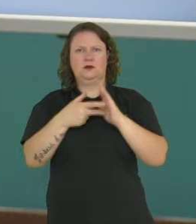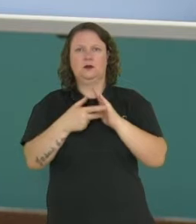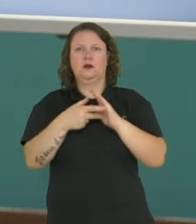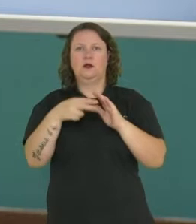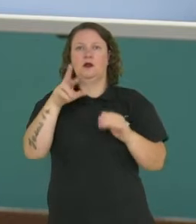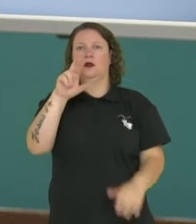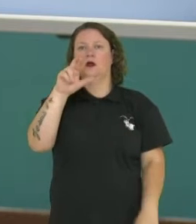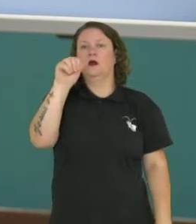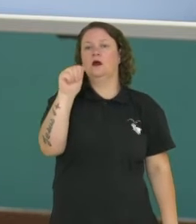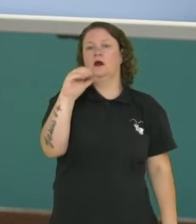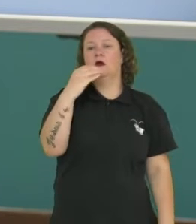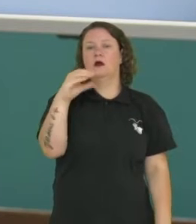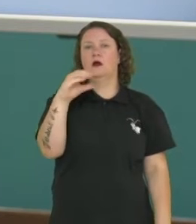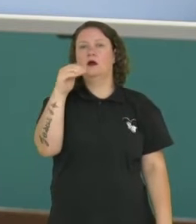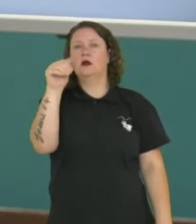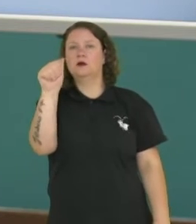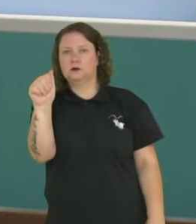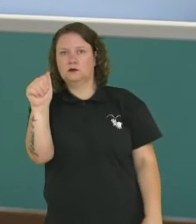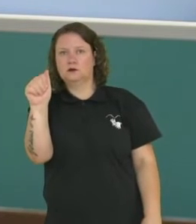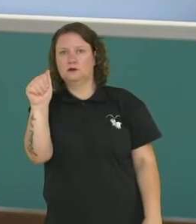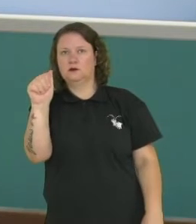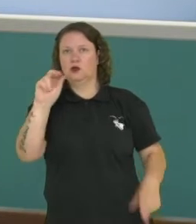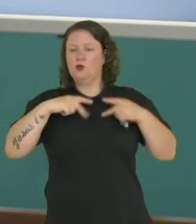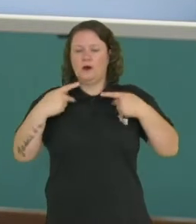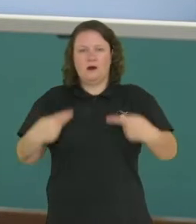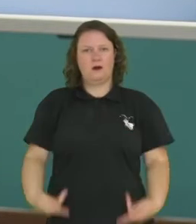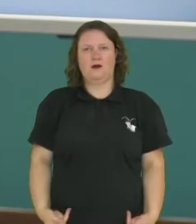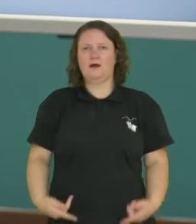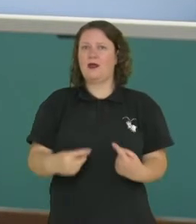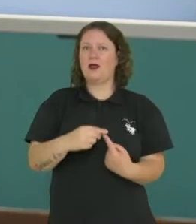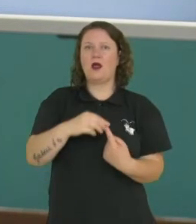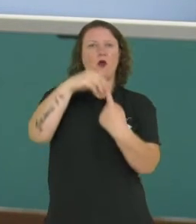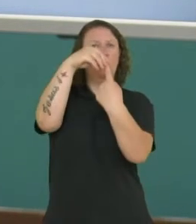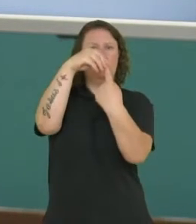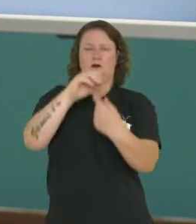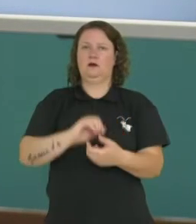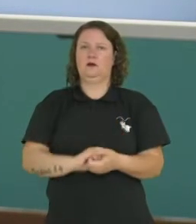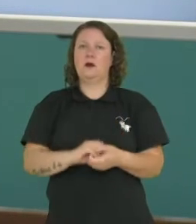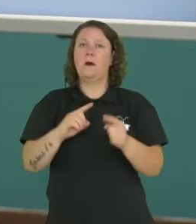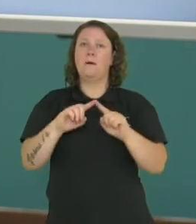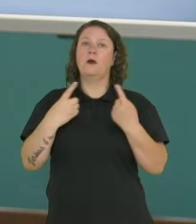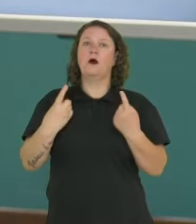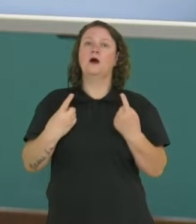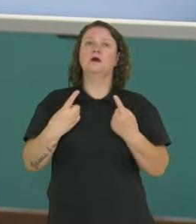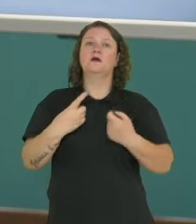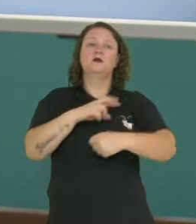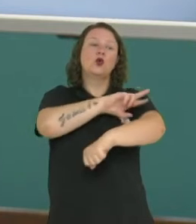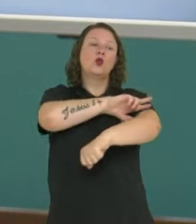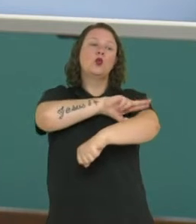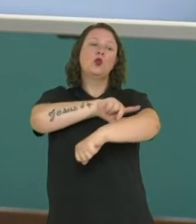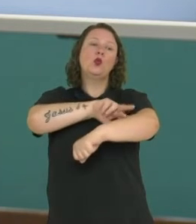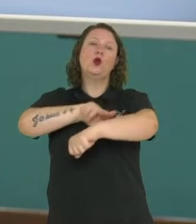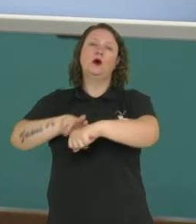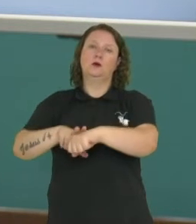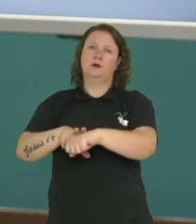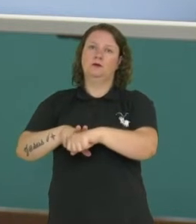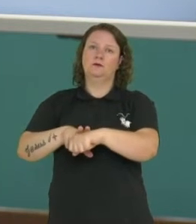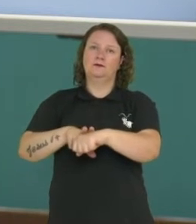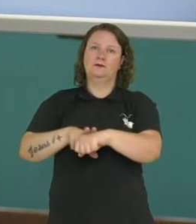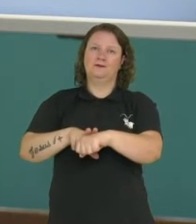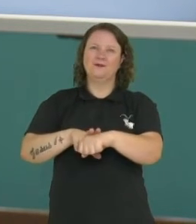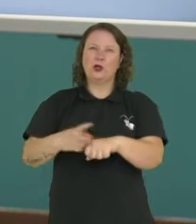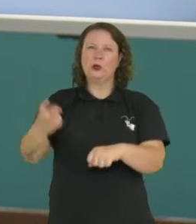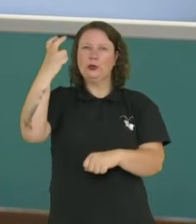tecnicamente falando. Só existe uma que é a raça humana, tá bom? Mas as etnias, né? E esse regime então